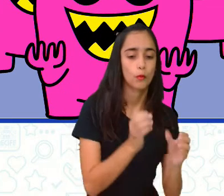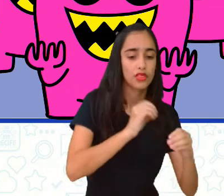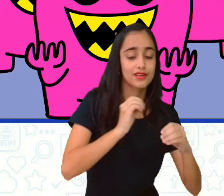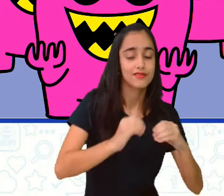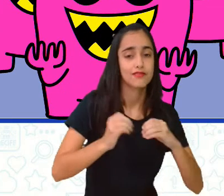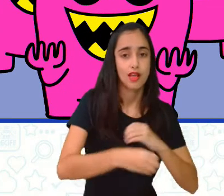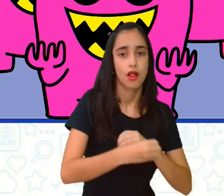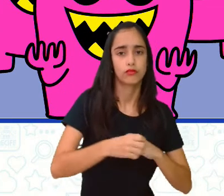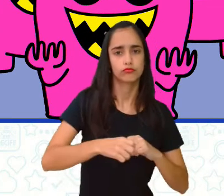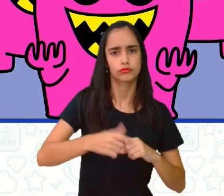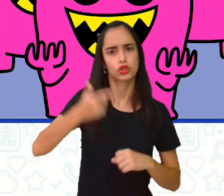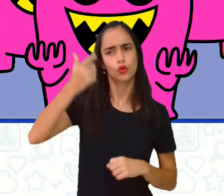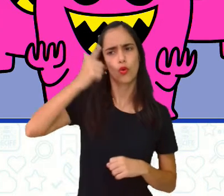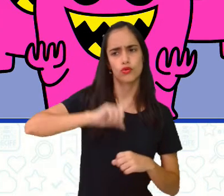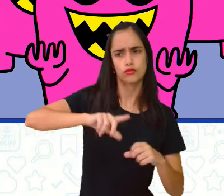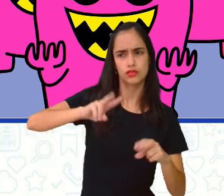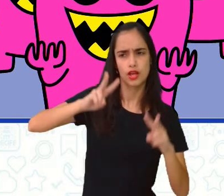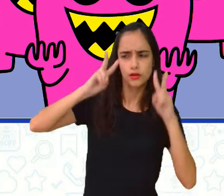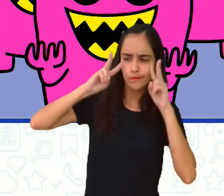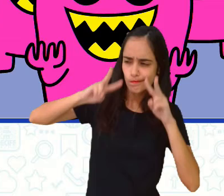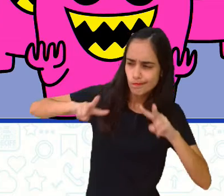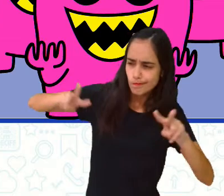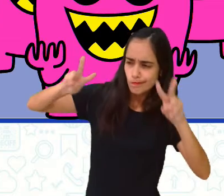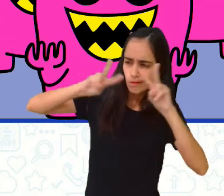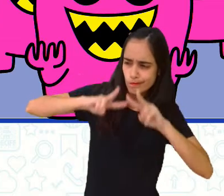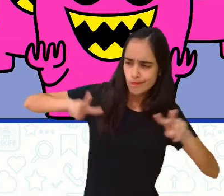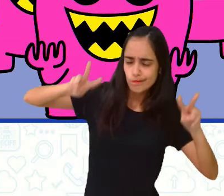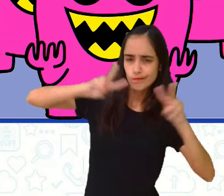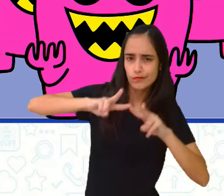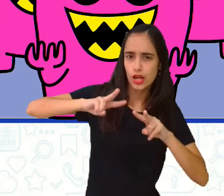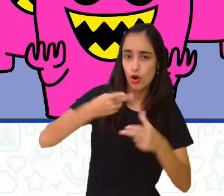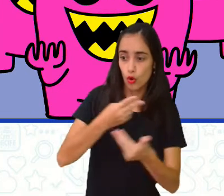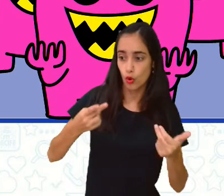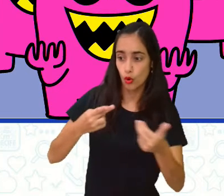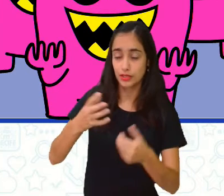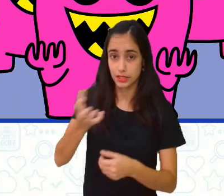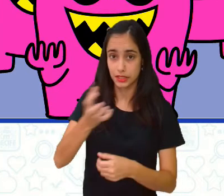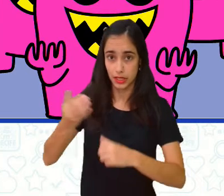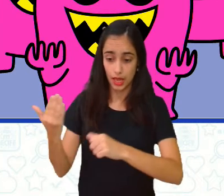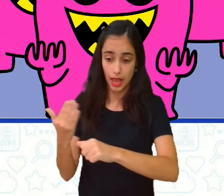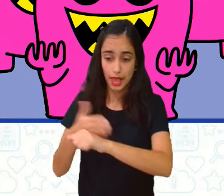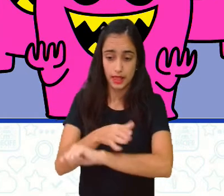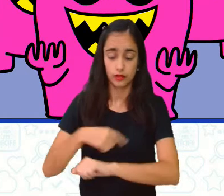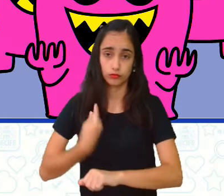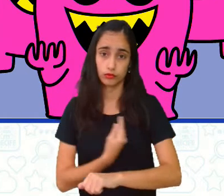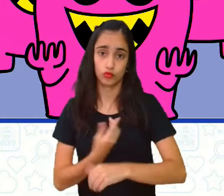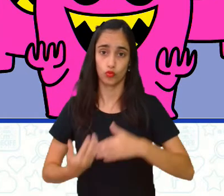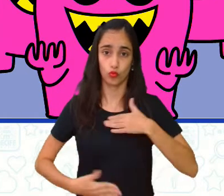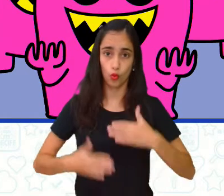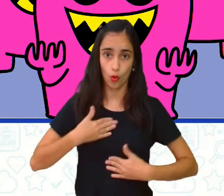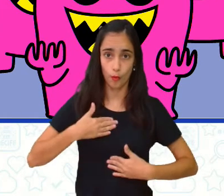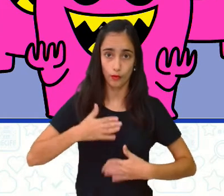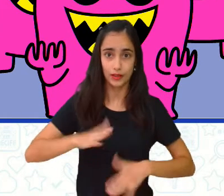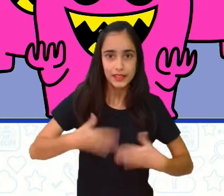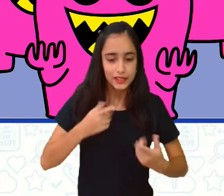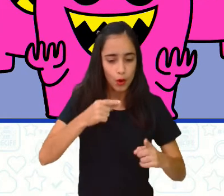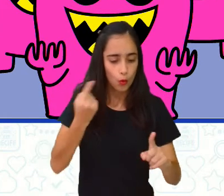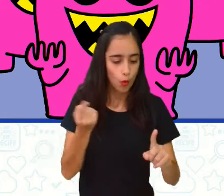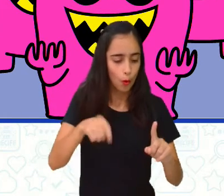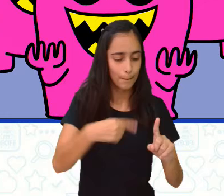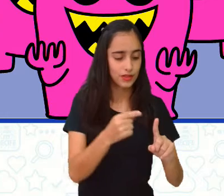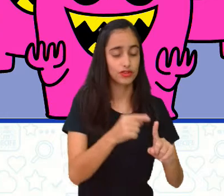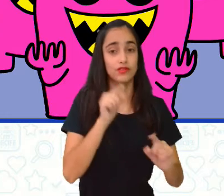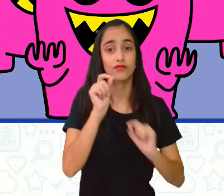de visualizar os invasores, representados aqui no número 4. Então, a função deles é só essa,